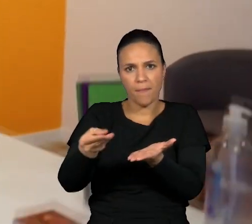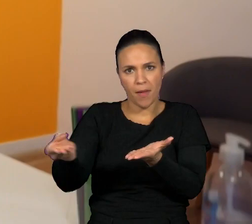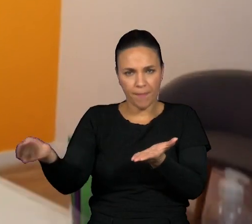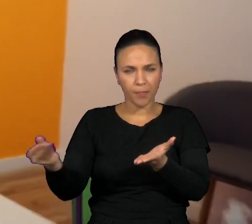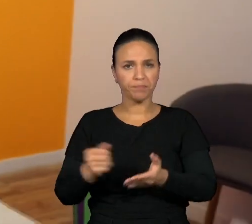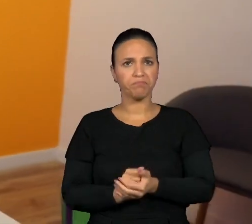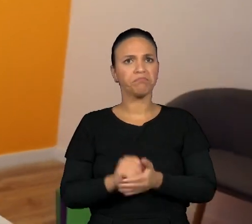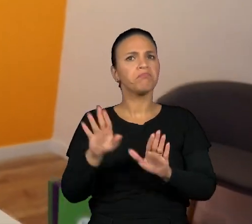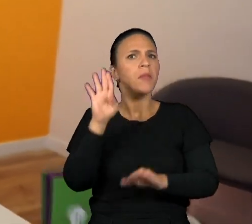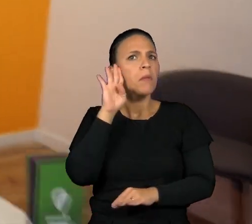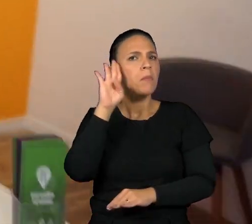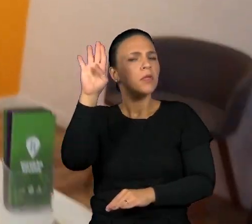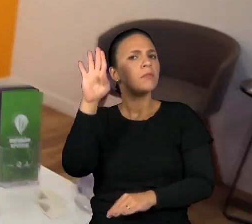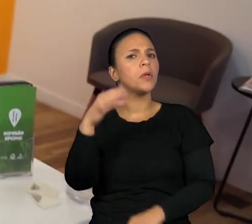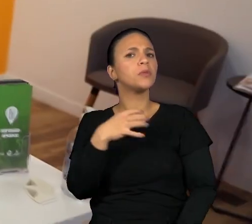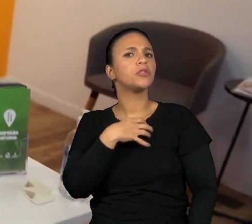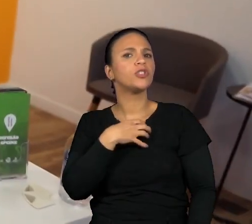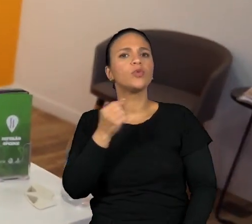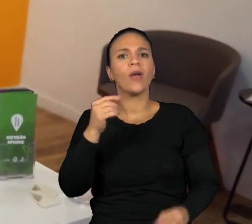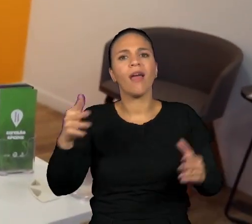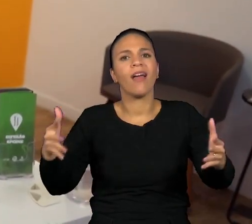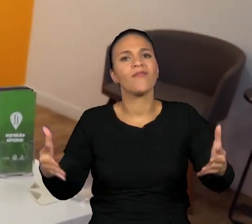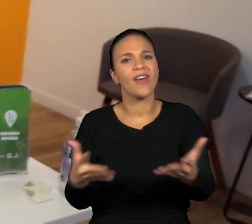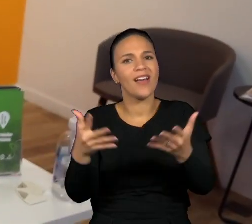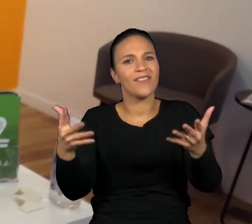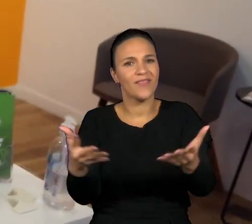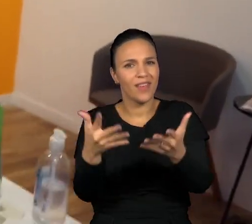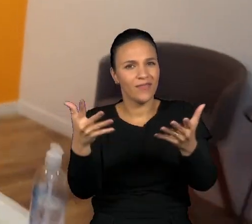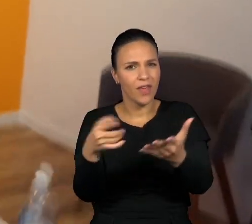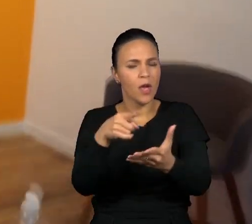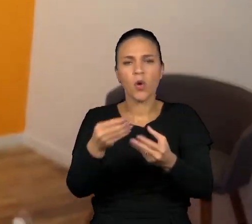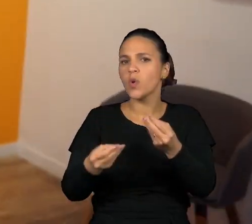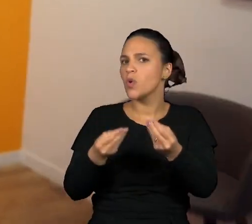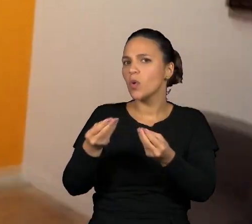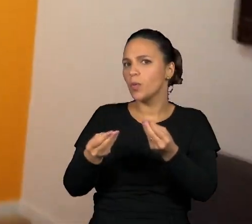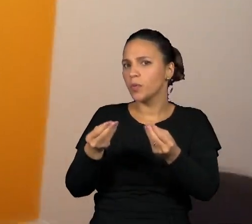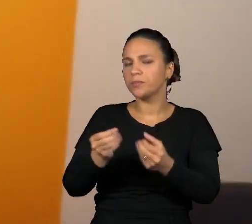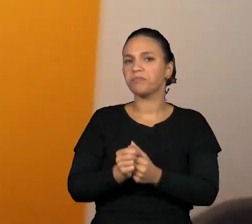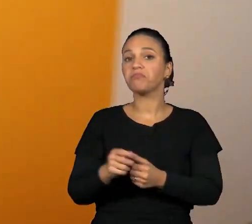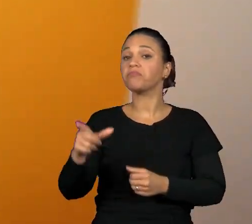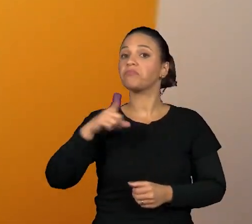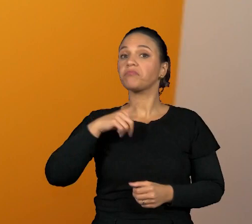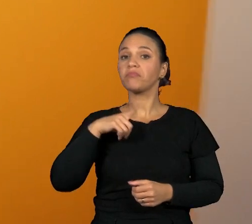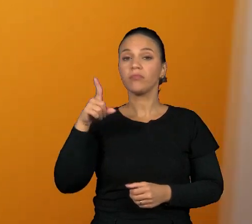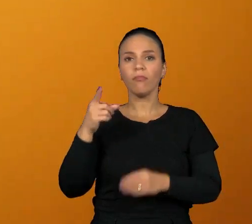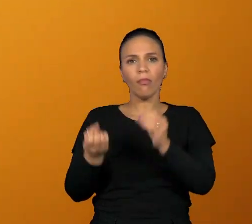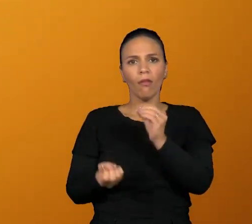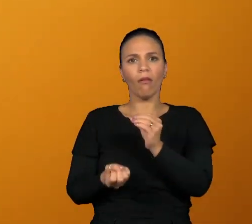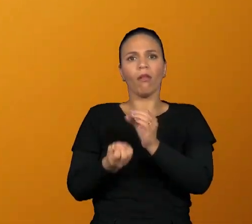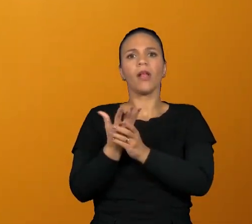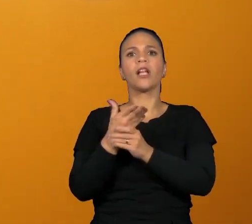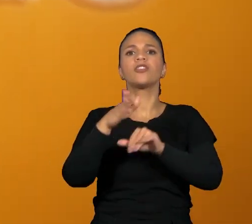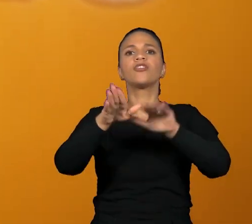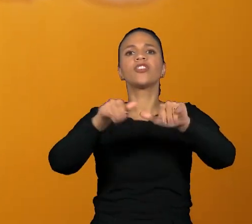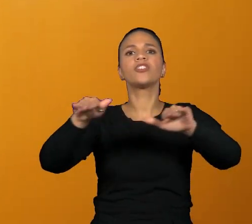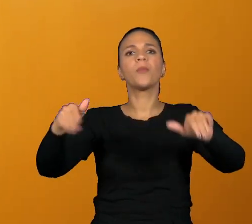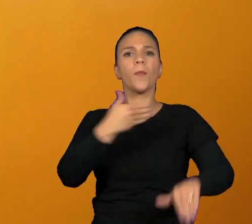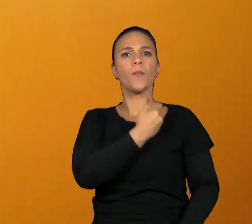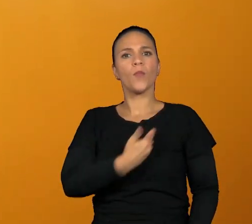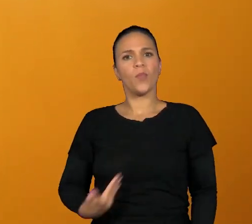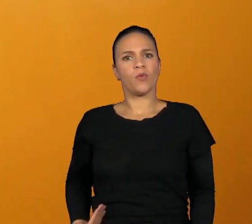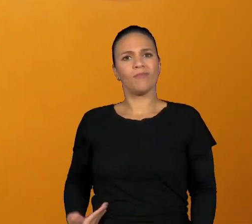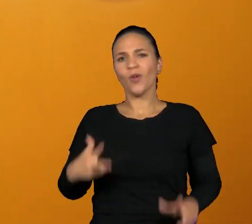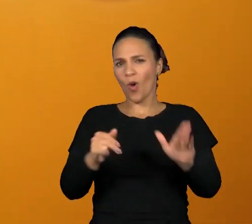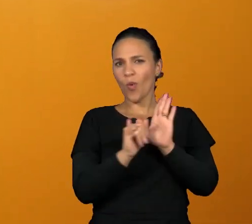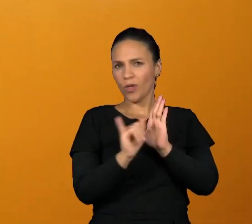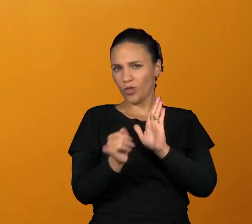forma, né, que a gente fala que é o fomento direto, é como? A SPCine cria chamamentos públicos, editais.